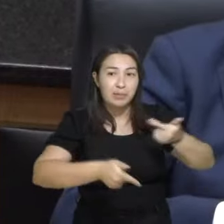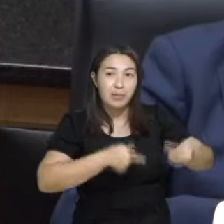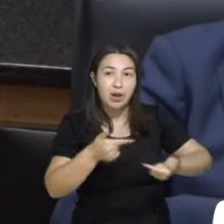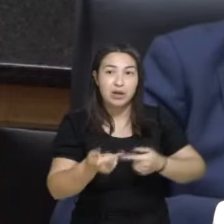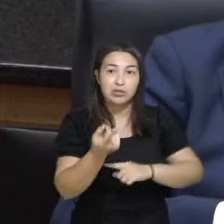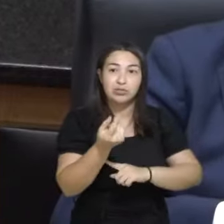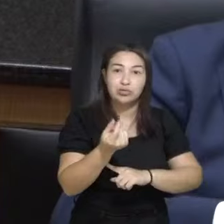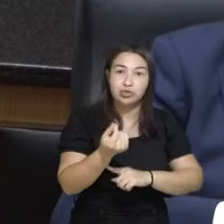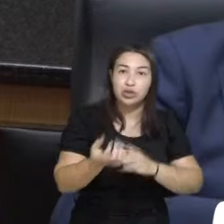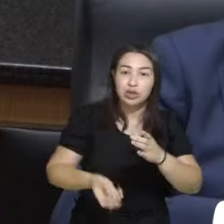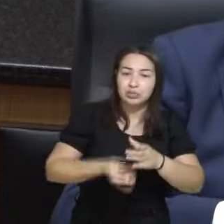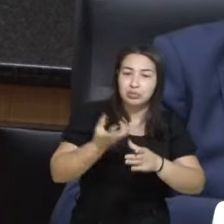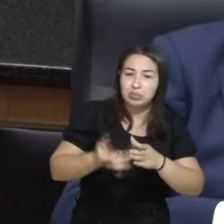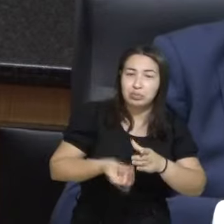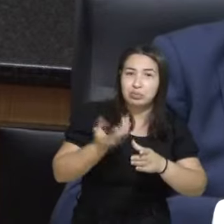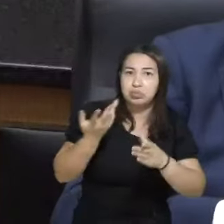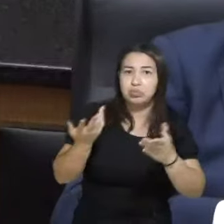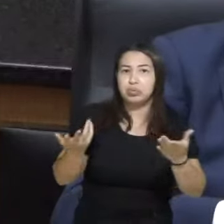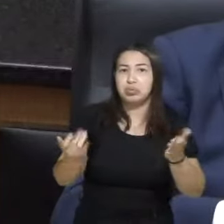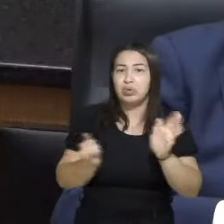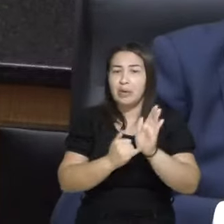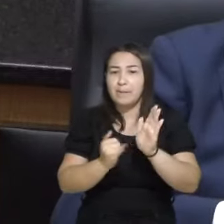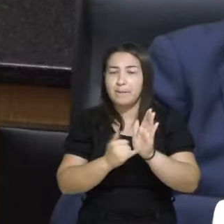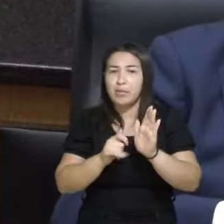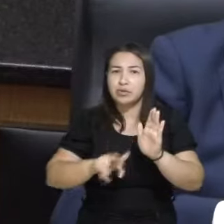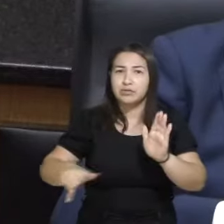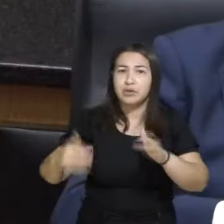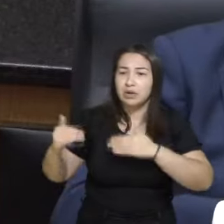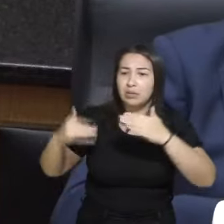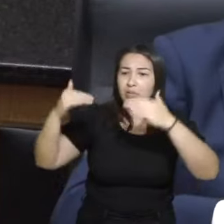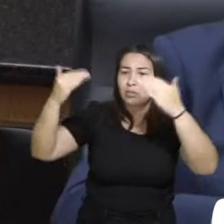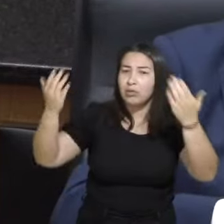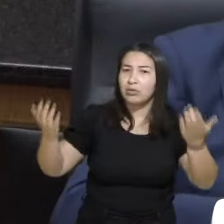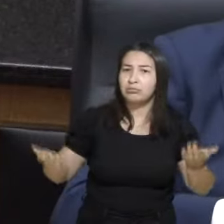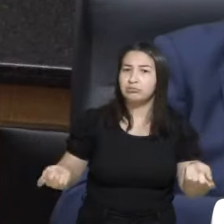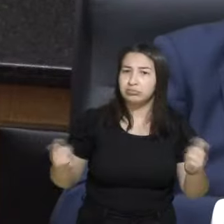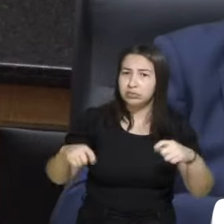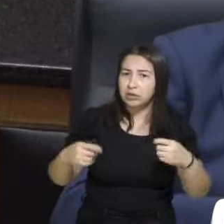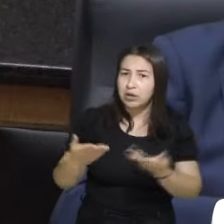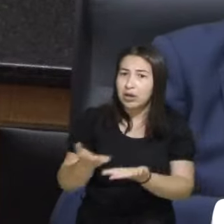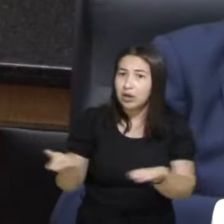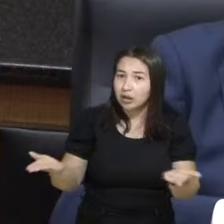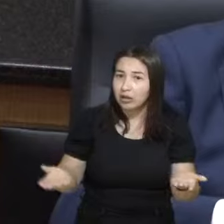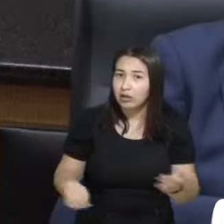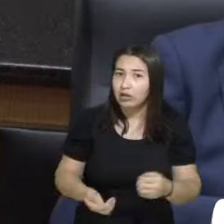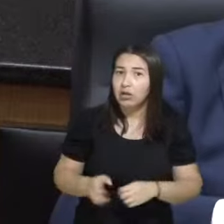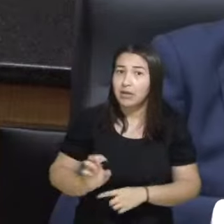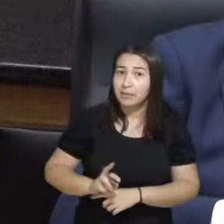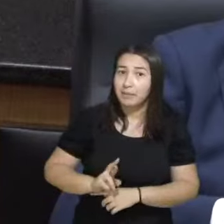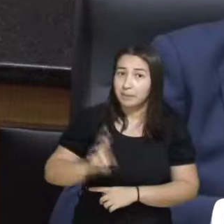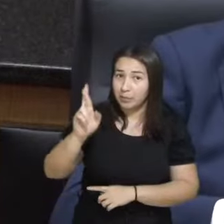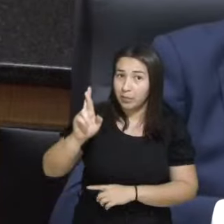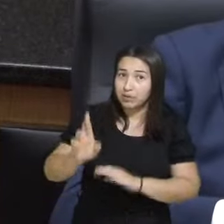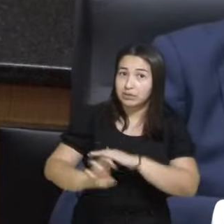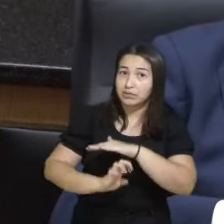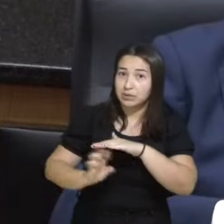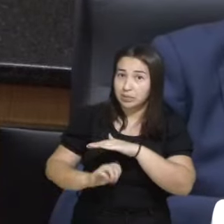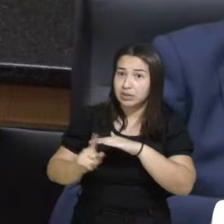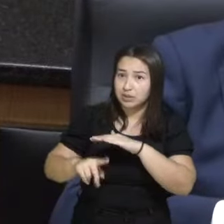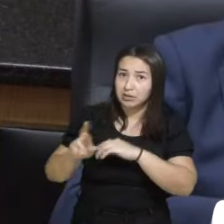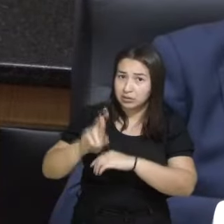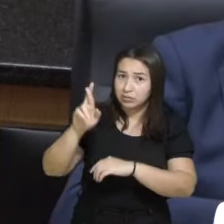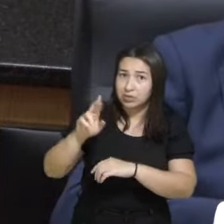gera riqueza, que gera imposto, que desenvolve a cidade. É o empresário o responsável por tudo isso que a gente tem aqui.